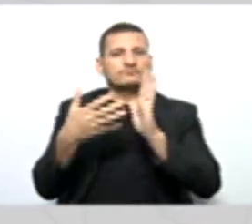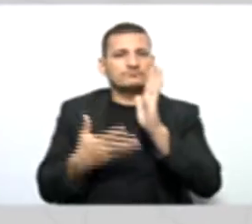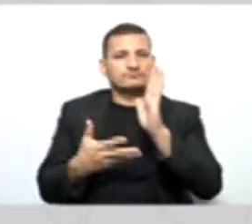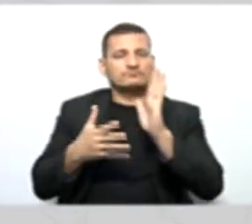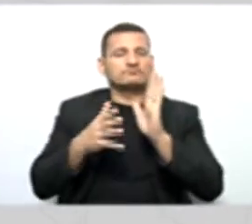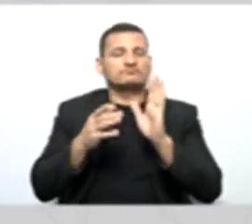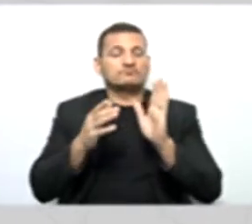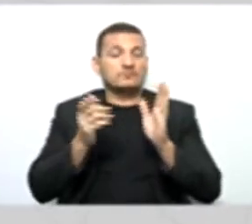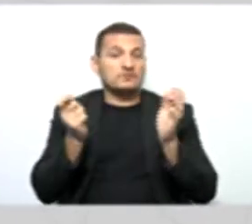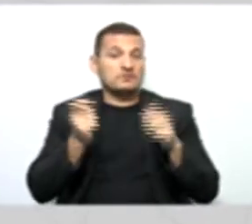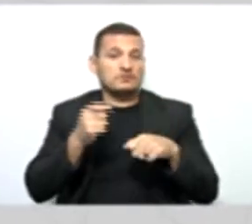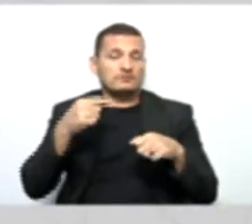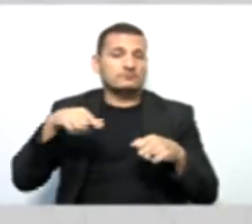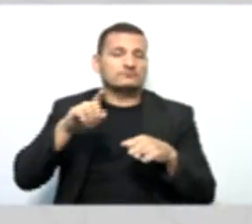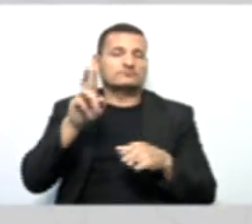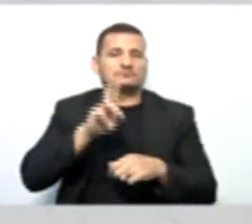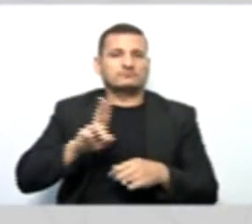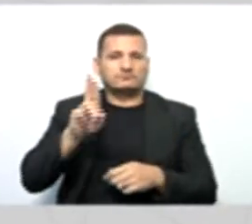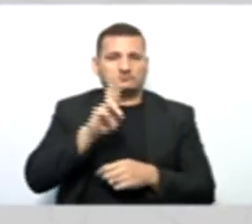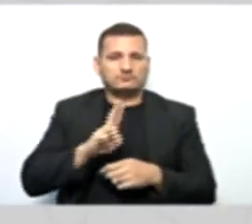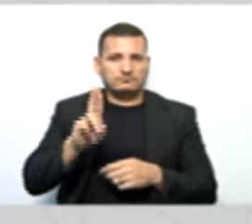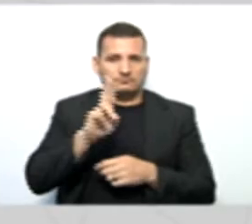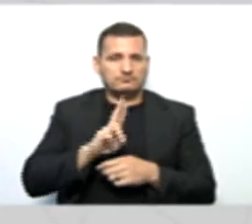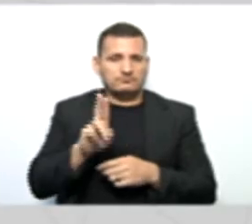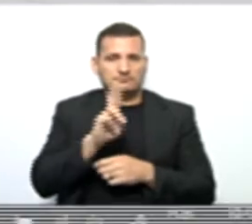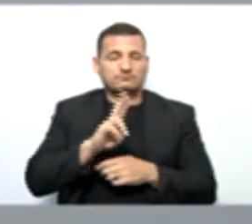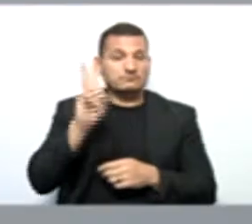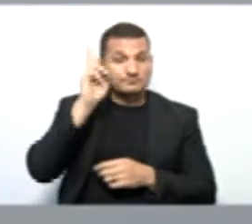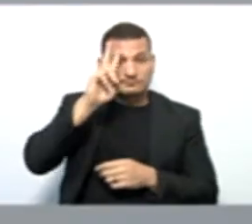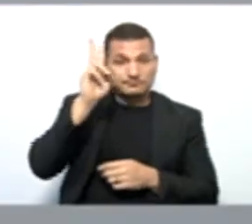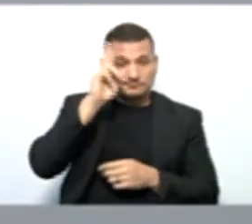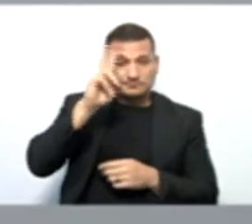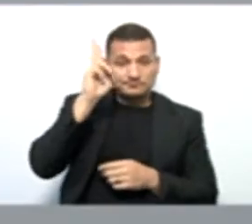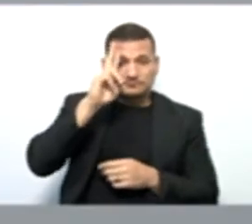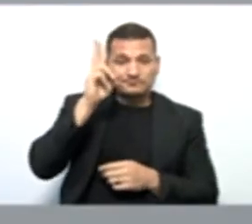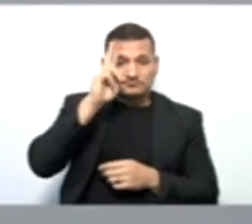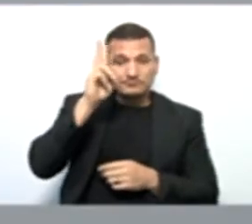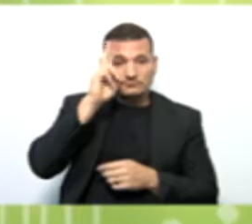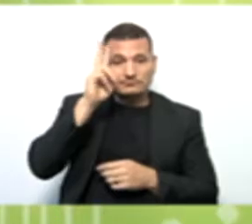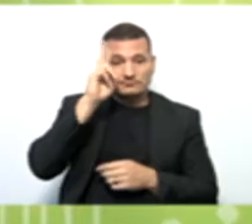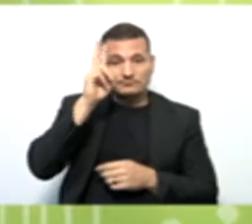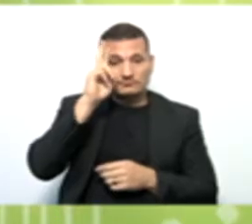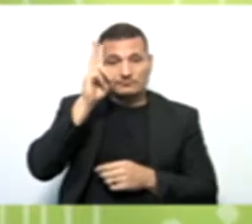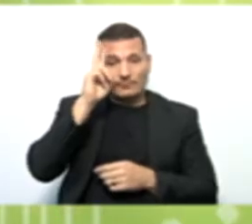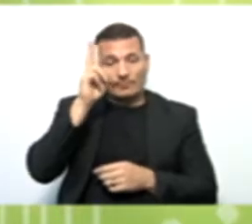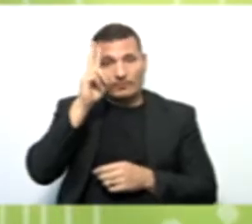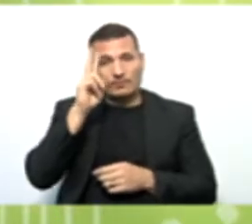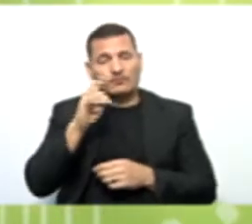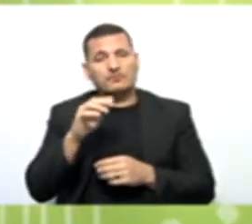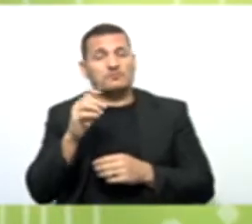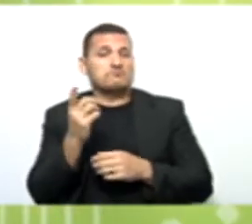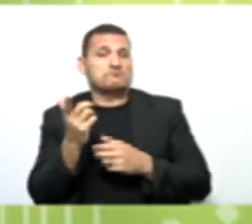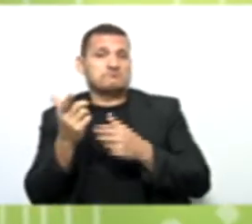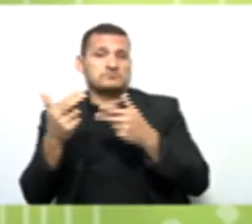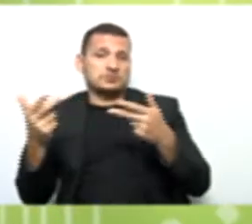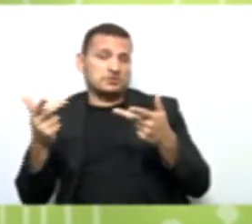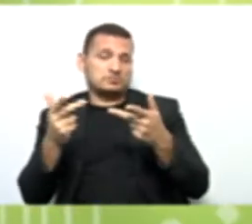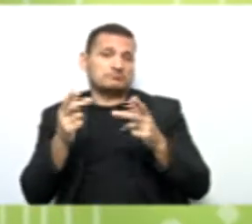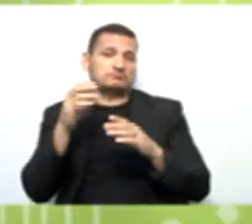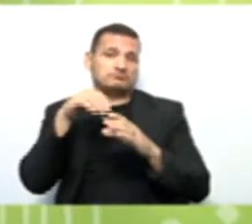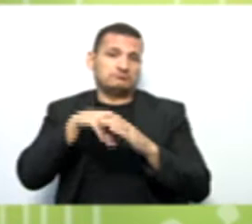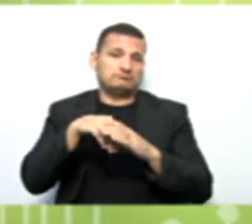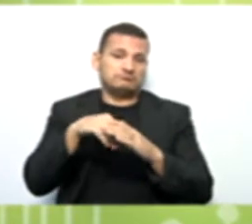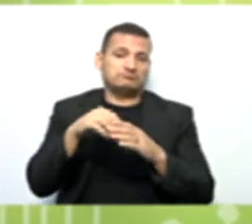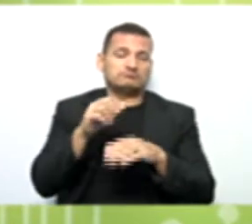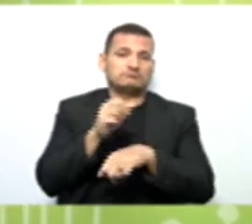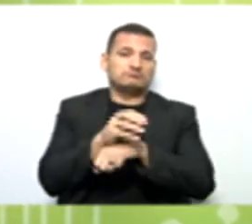nós poderíamos utilizar, que nós teríamos que lembrar quando se tratava de um objeto na programação orientada a